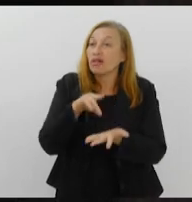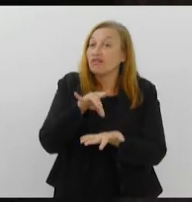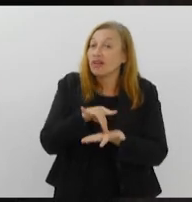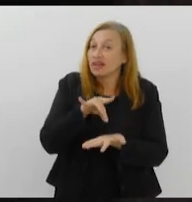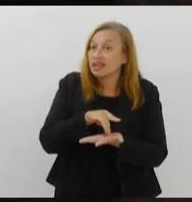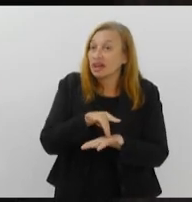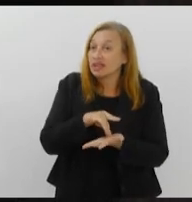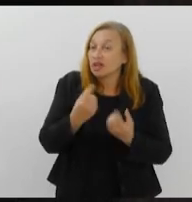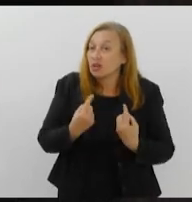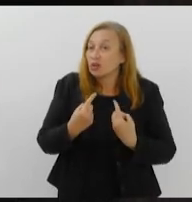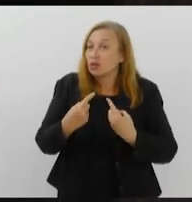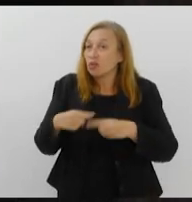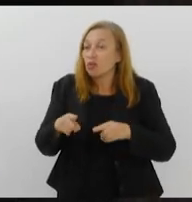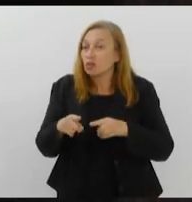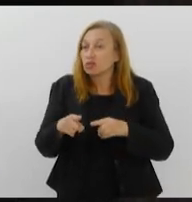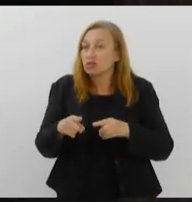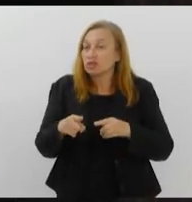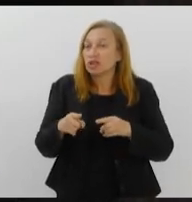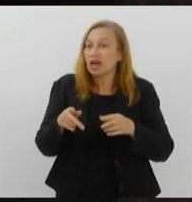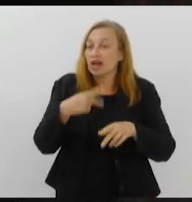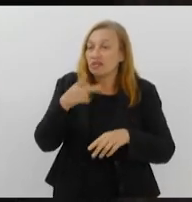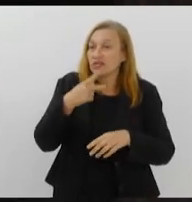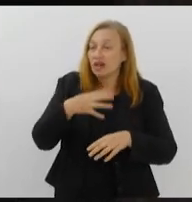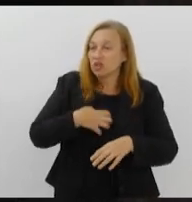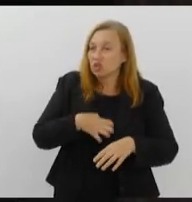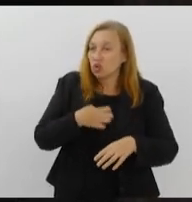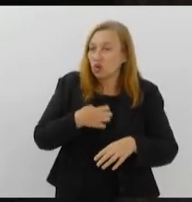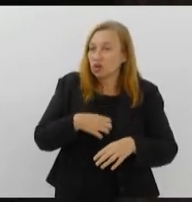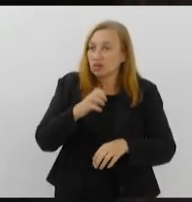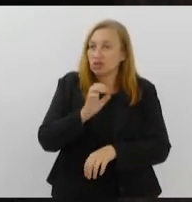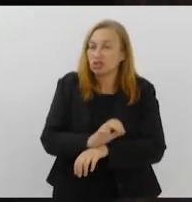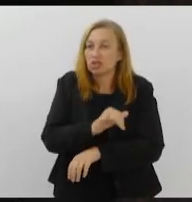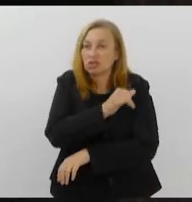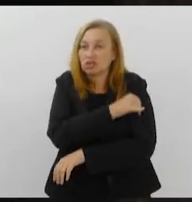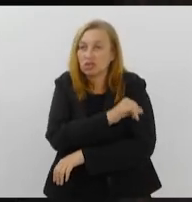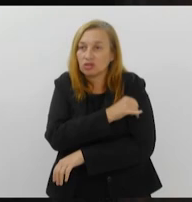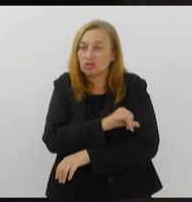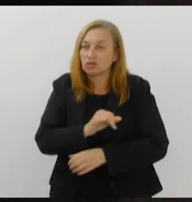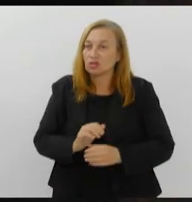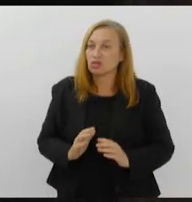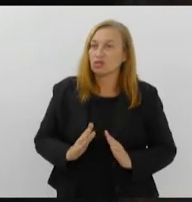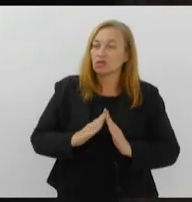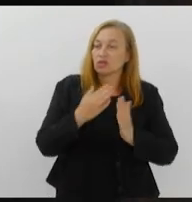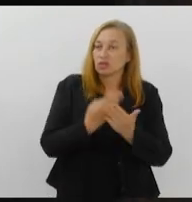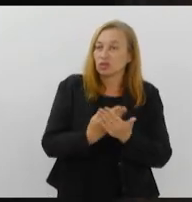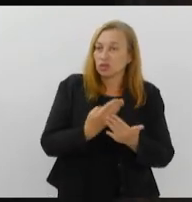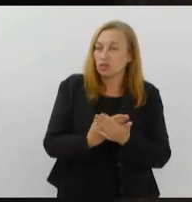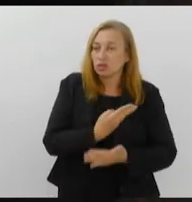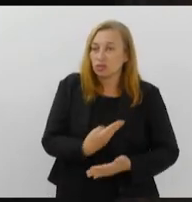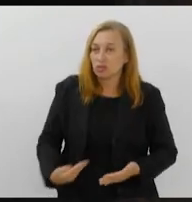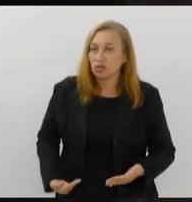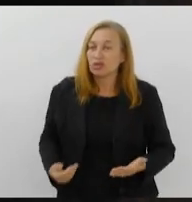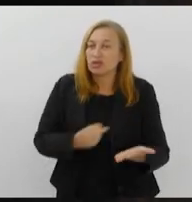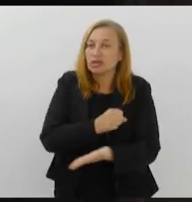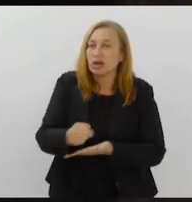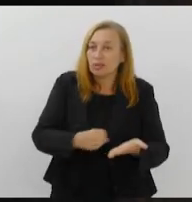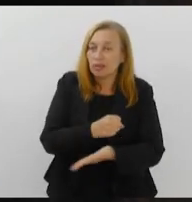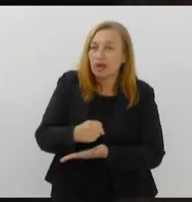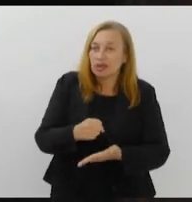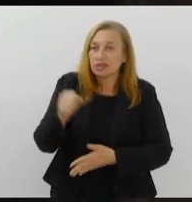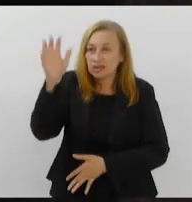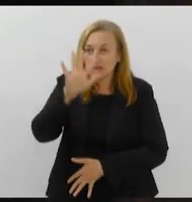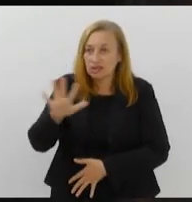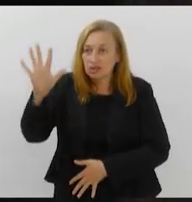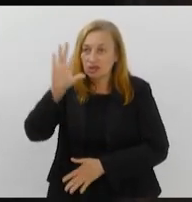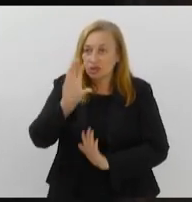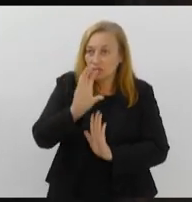e combate ao discurso de ódio nas escolas públicas do Estado do Rio, em consonância com as diretrizes da Base Nacional Comum